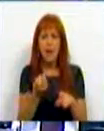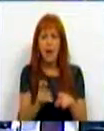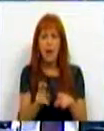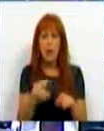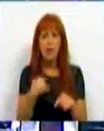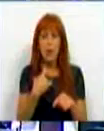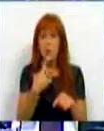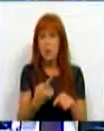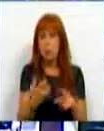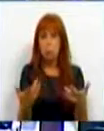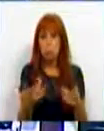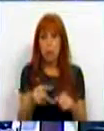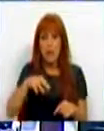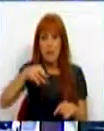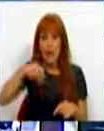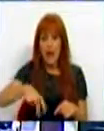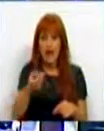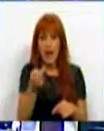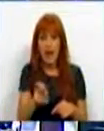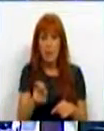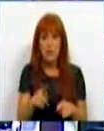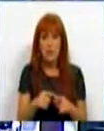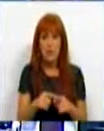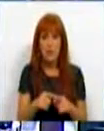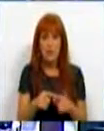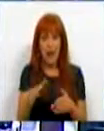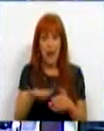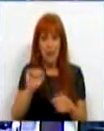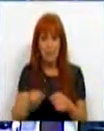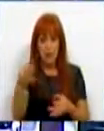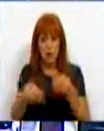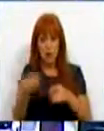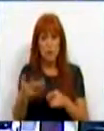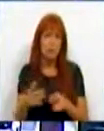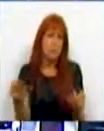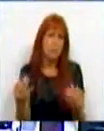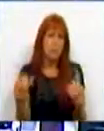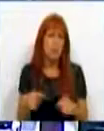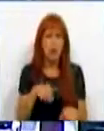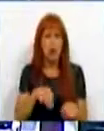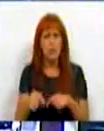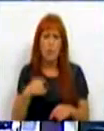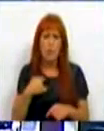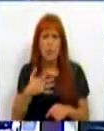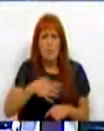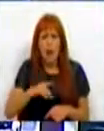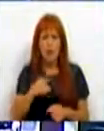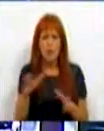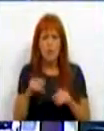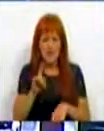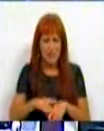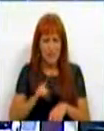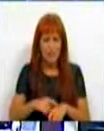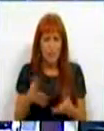Eu diria que o PNR, na área da justiça, pese embora o facto de ser deputado, eu própria gostaria de ter tido mais